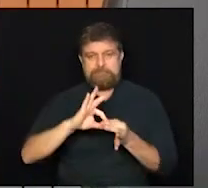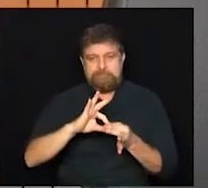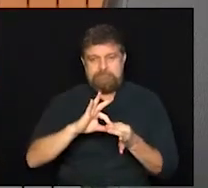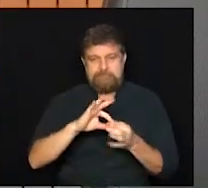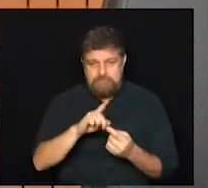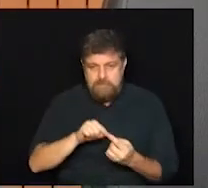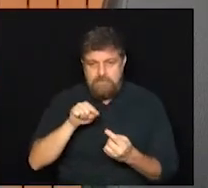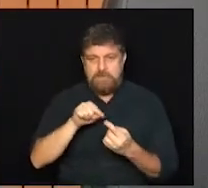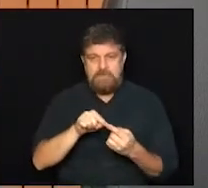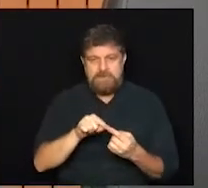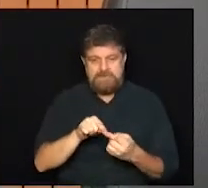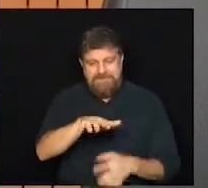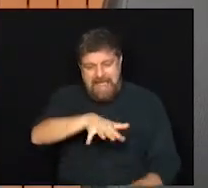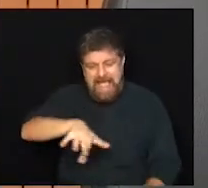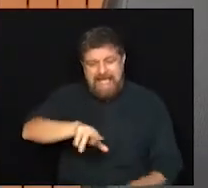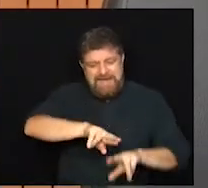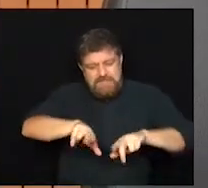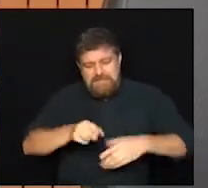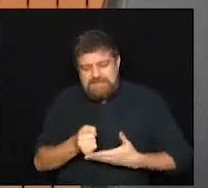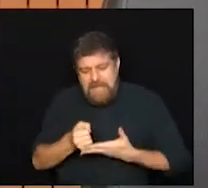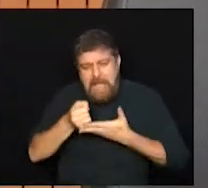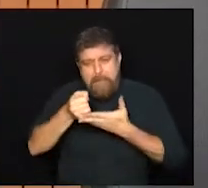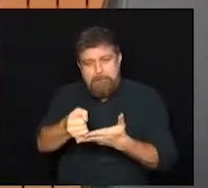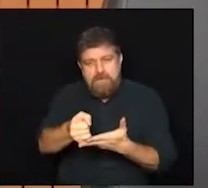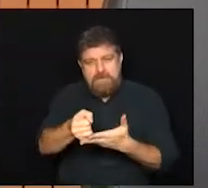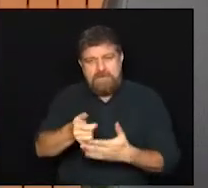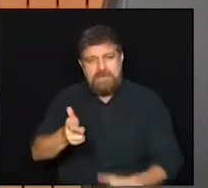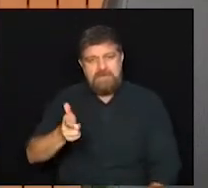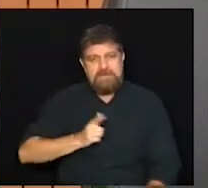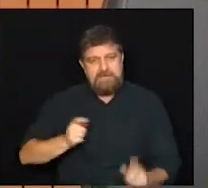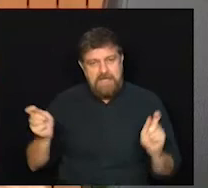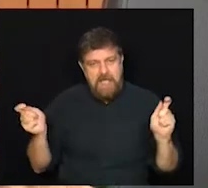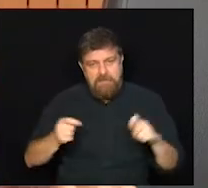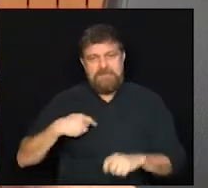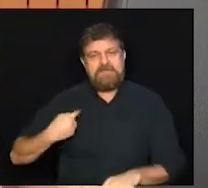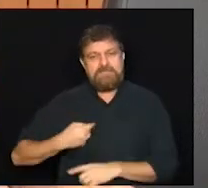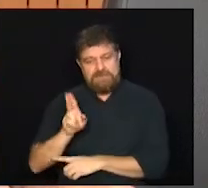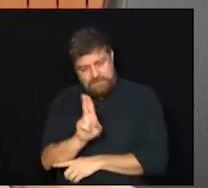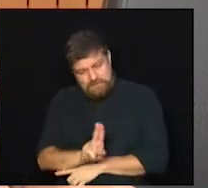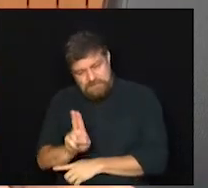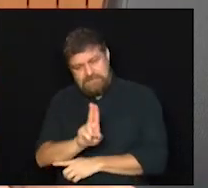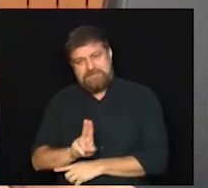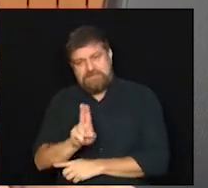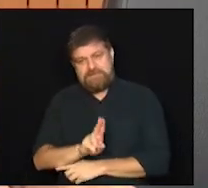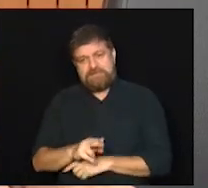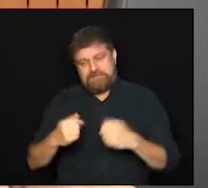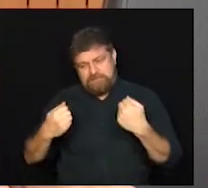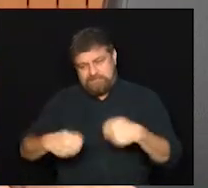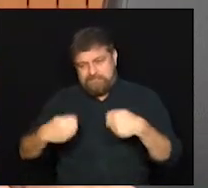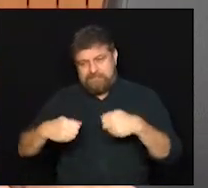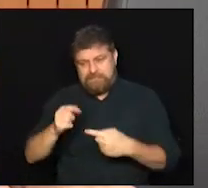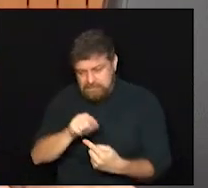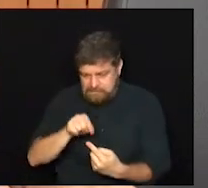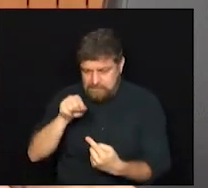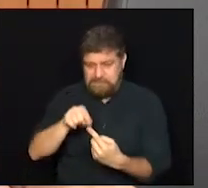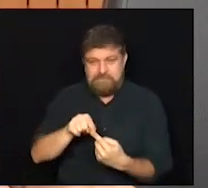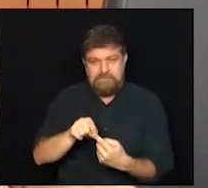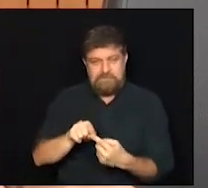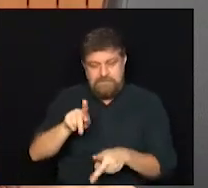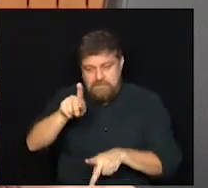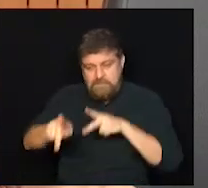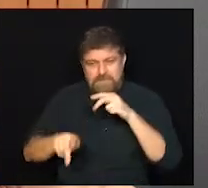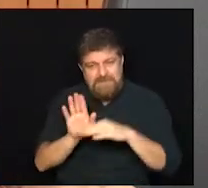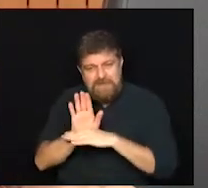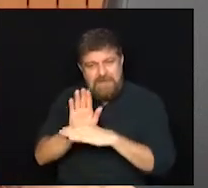auxiliar em diversas áreas. E se existe esse potencial, a gente tem que utilizar, né, para contribuir